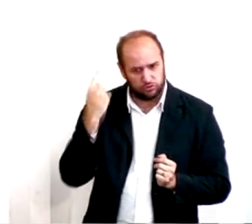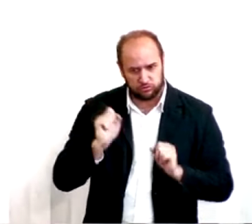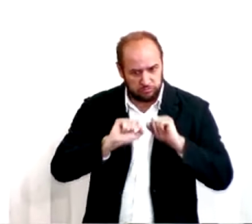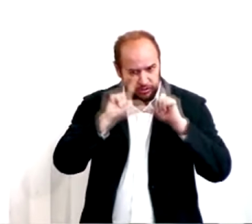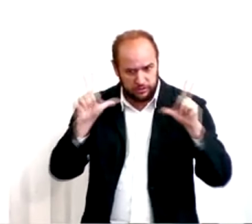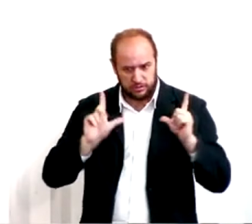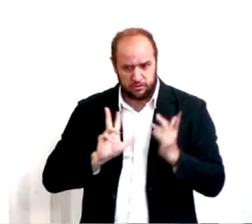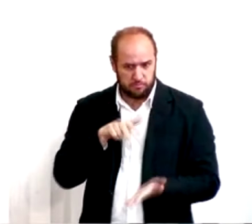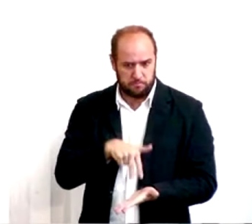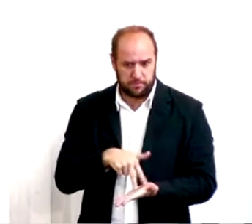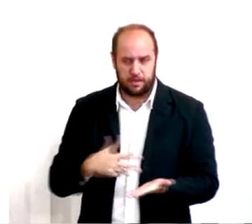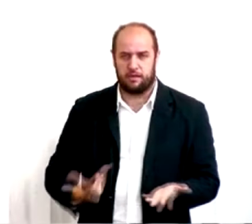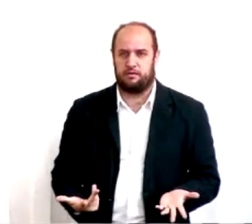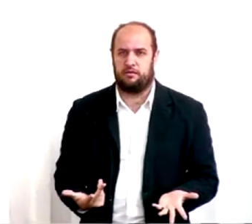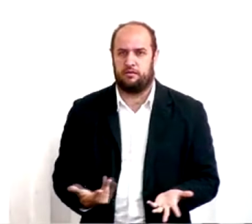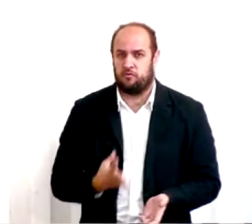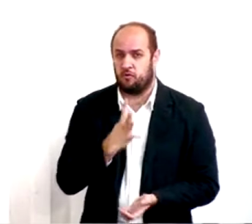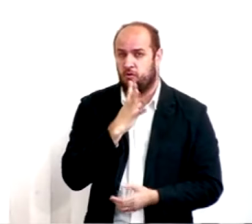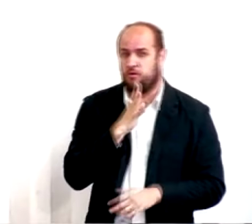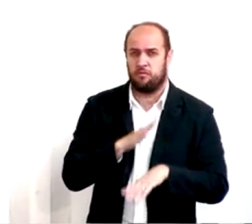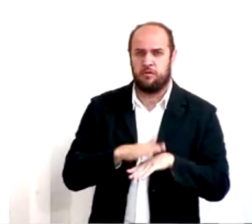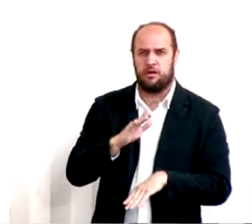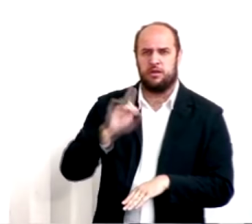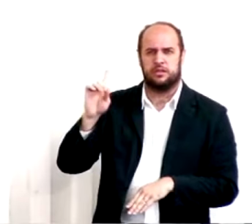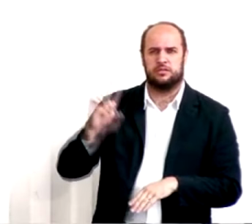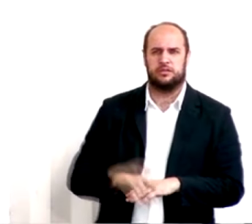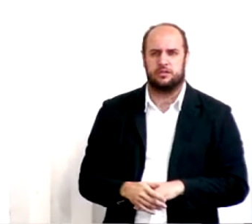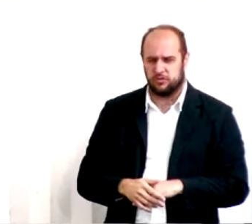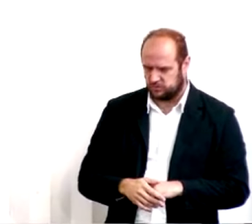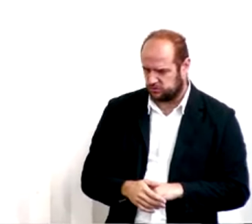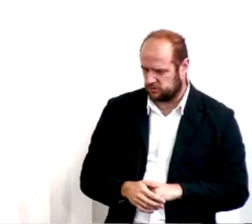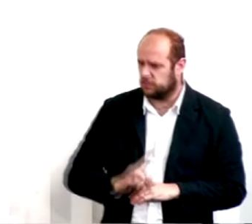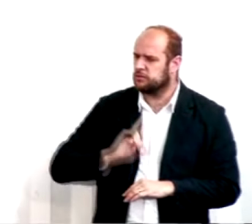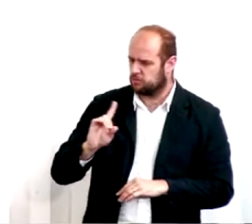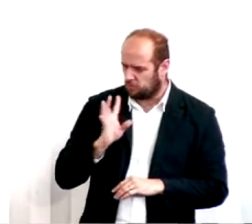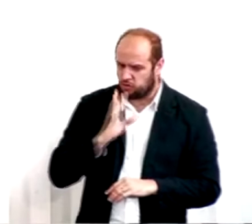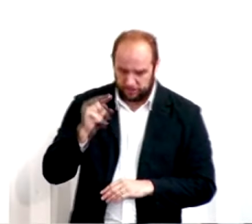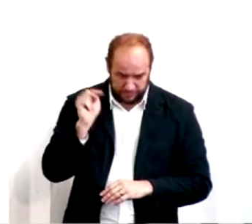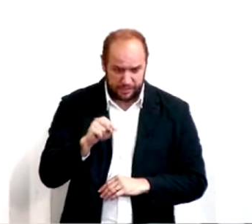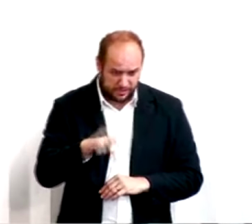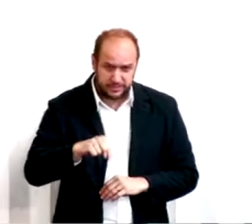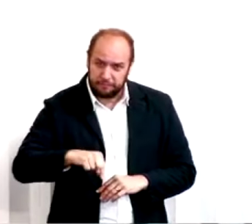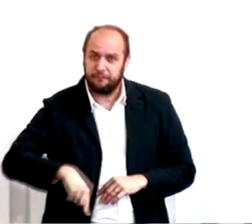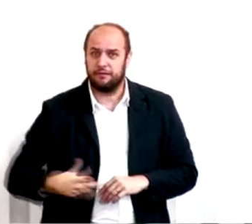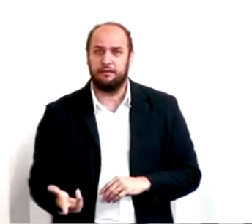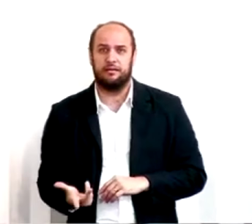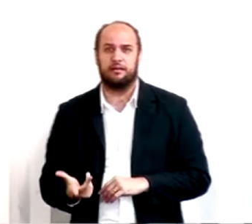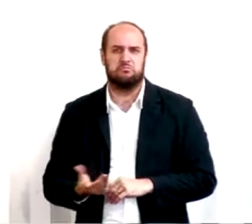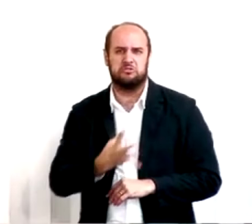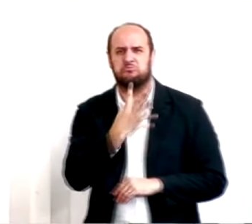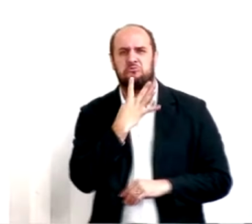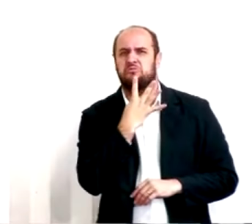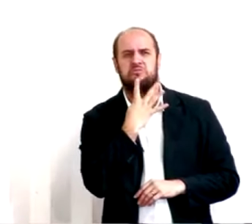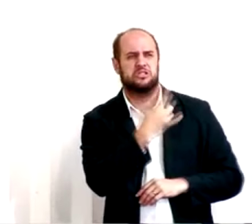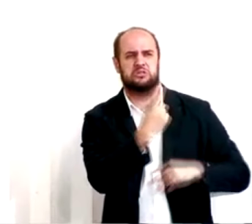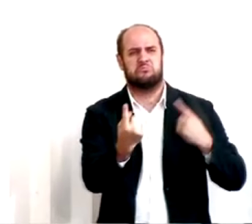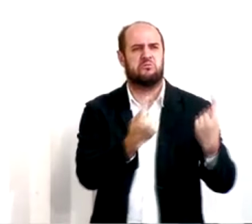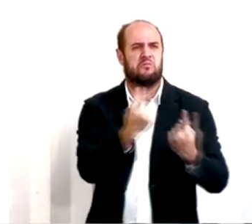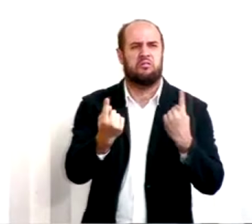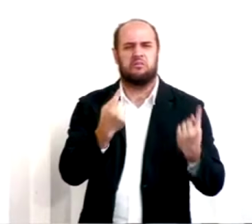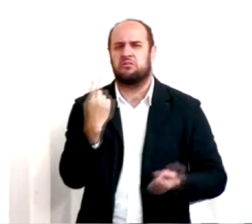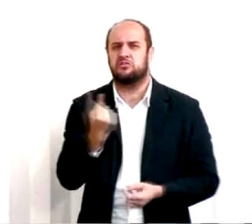para conhecer o mais para ouvir da sua palavra é daqui que a gente conhece a Deus ninguém conhece a Deus de ouvir falar